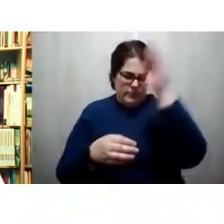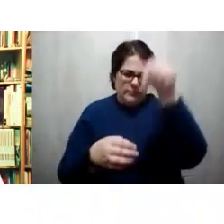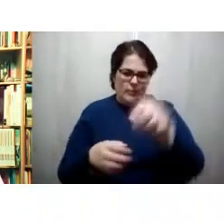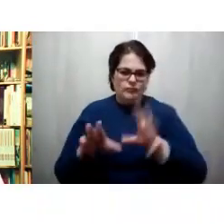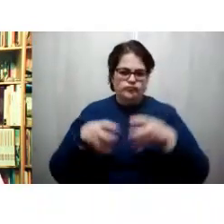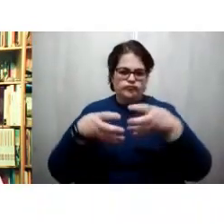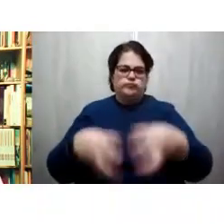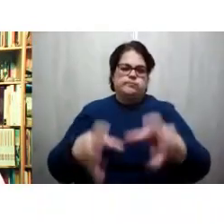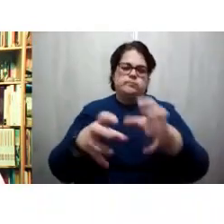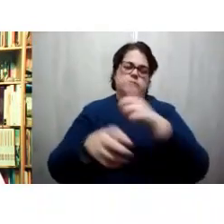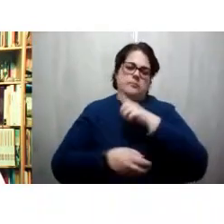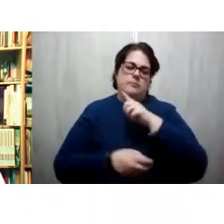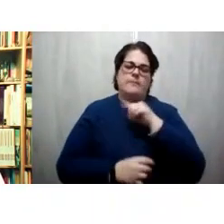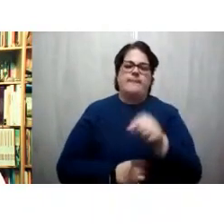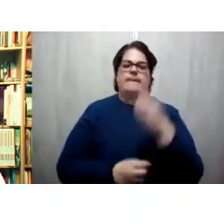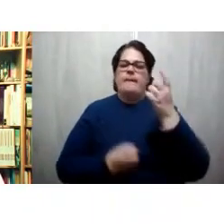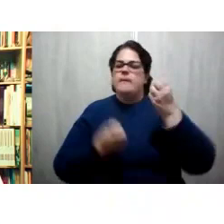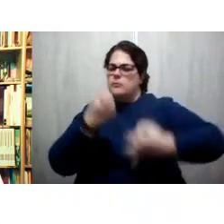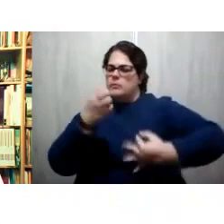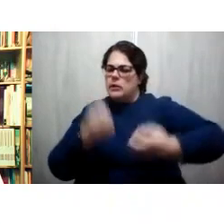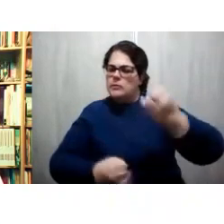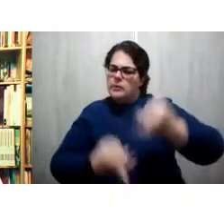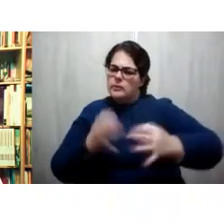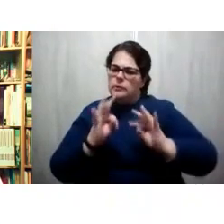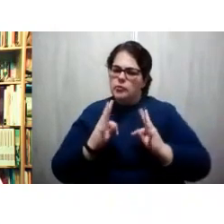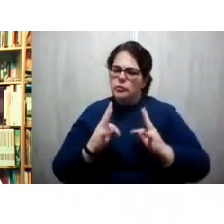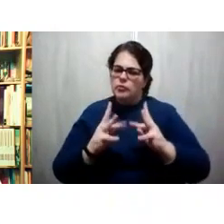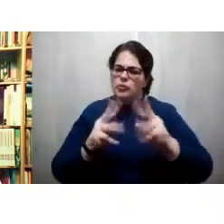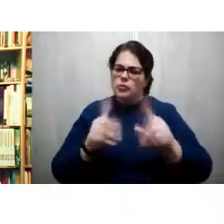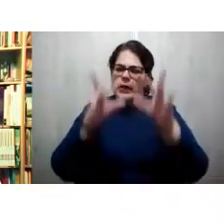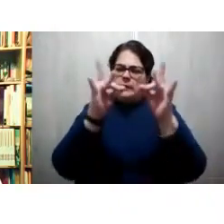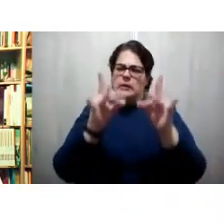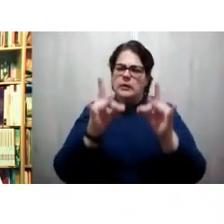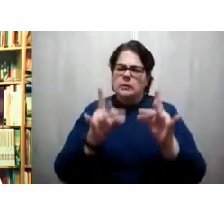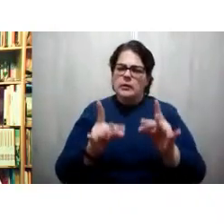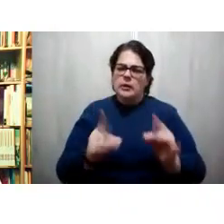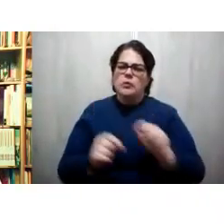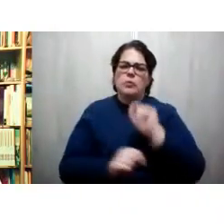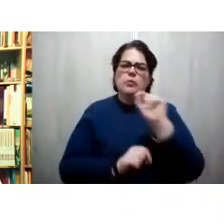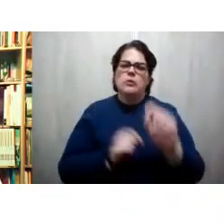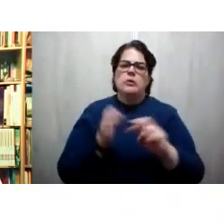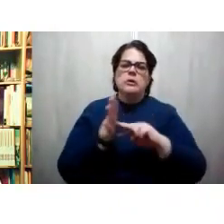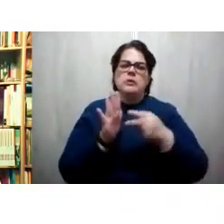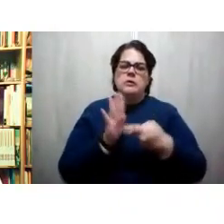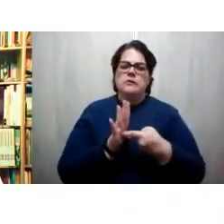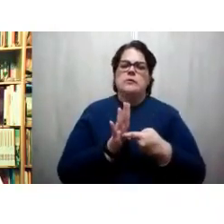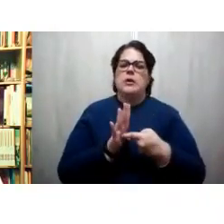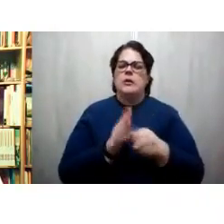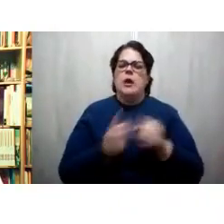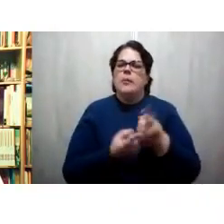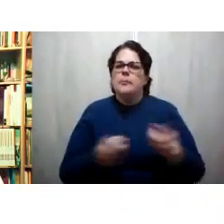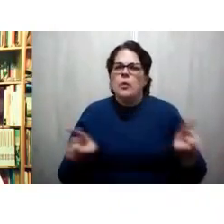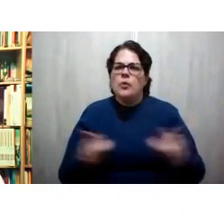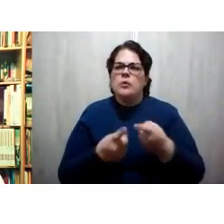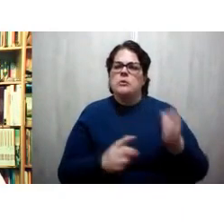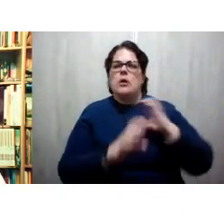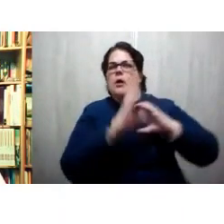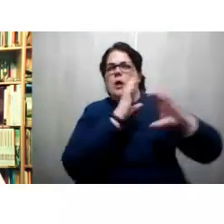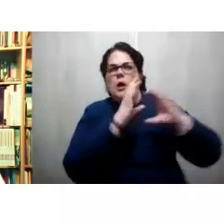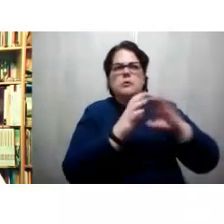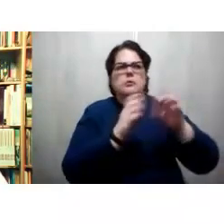vamos descrever tudo isso e vamos também dar o significado do enredo, contextualizando